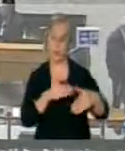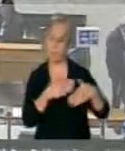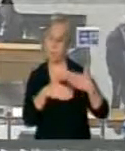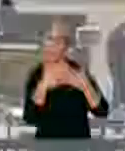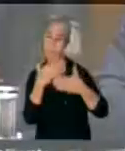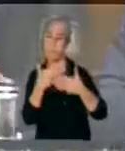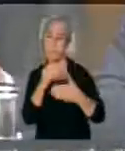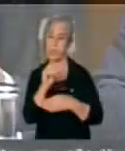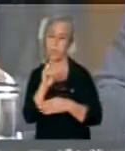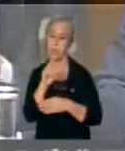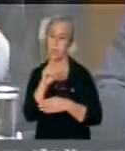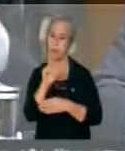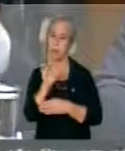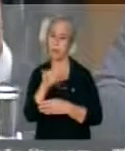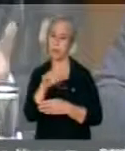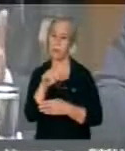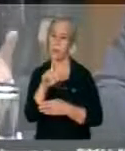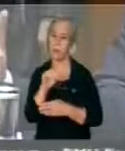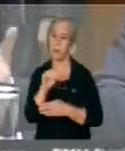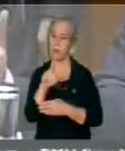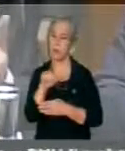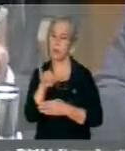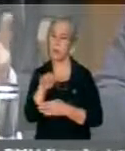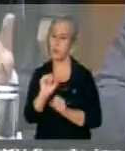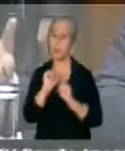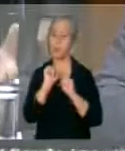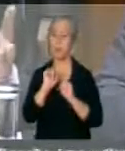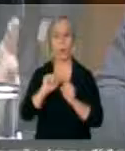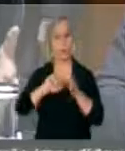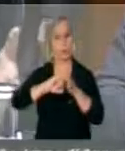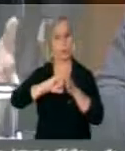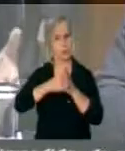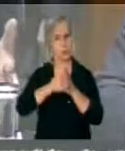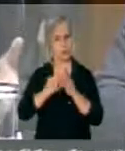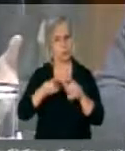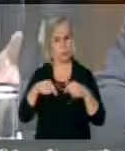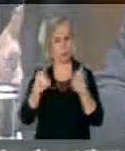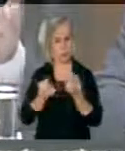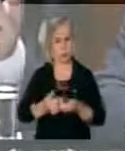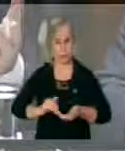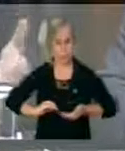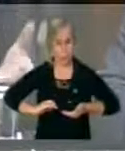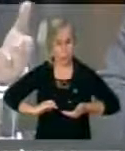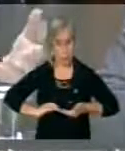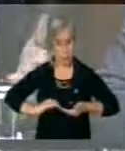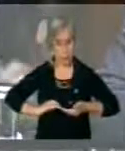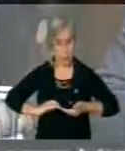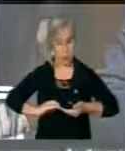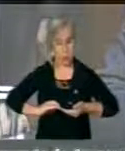nossa ordem do dia, nós poderemos suspender a sessão do Congresso Nacional para